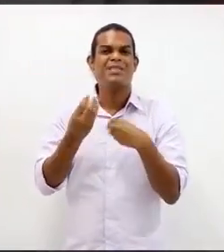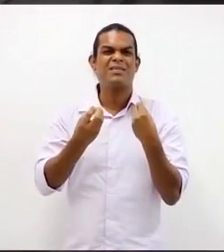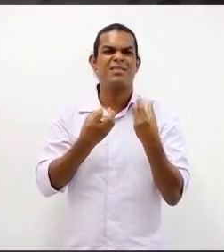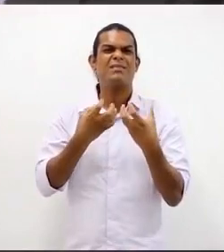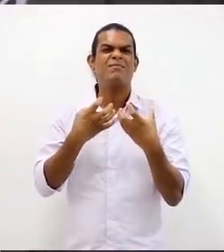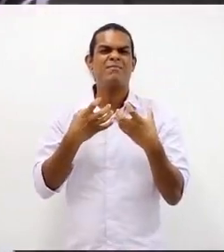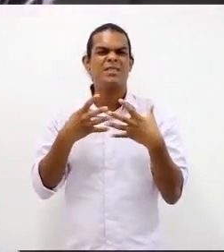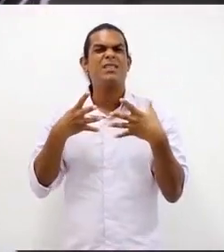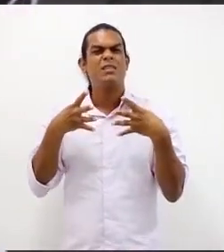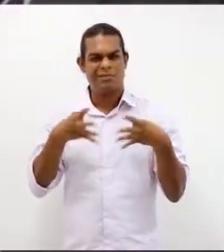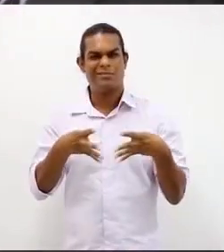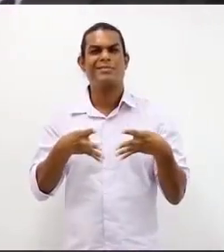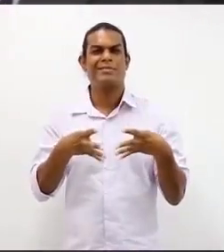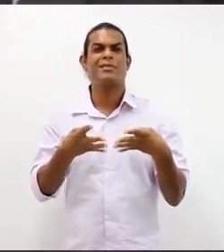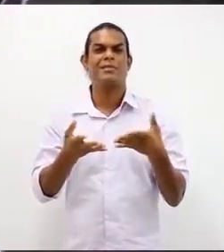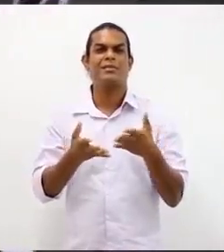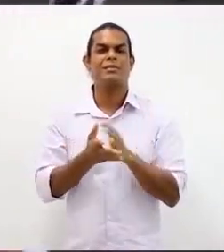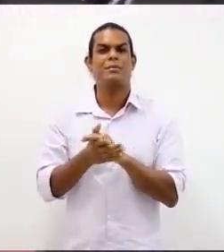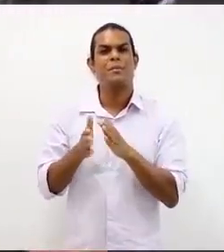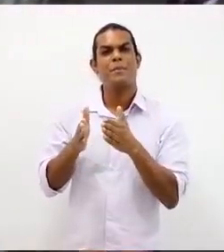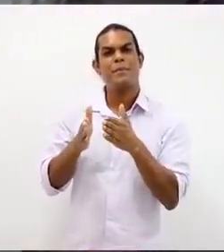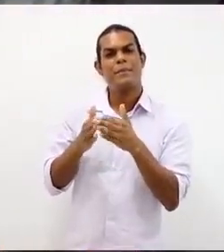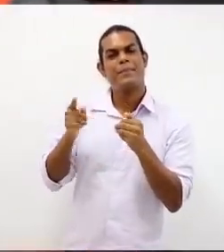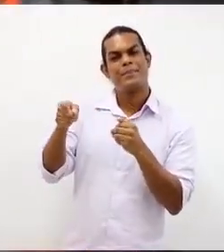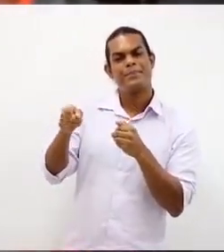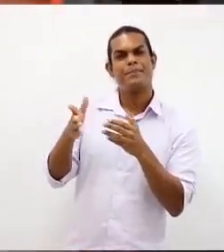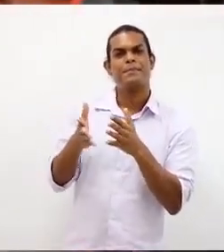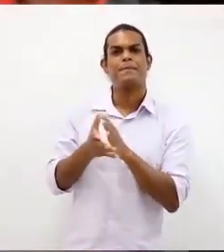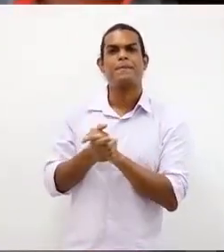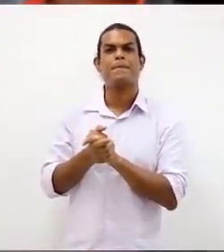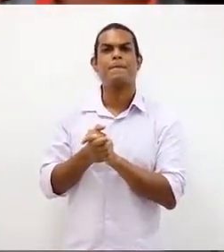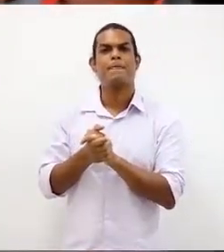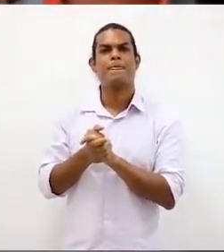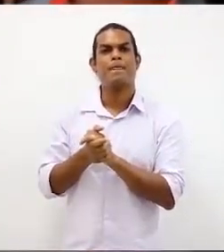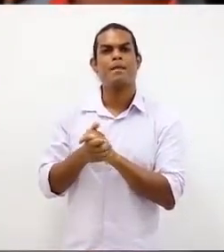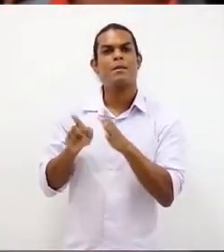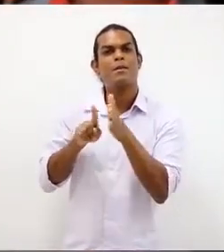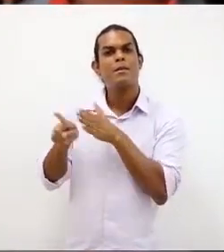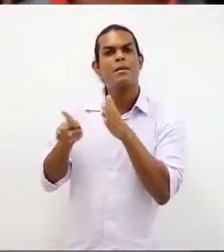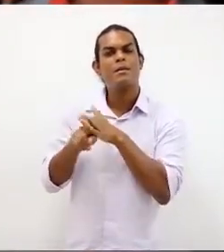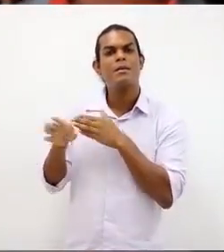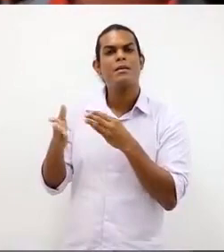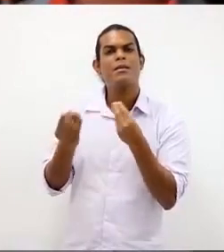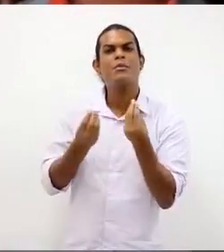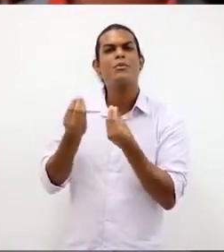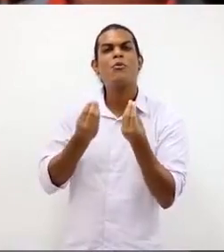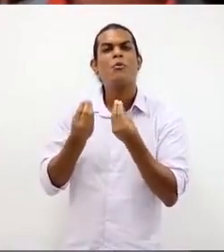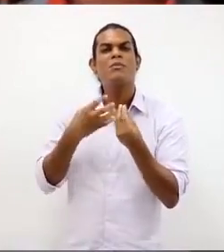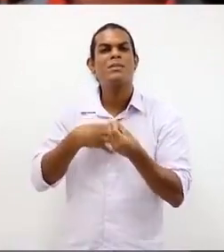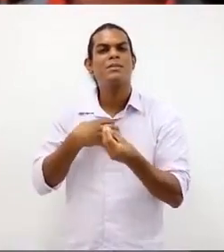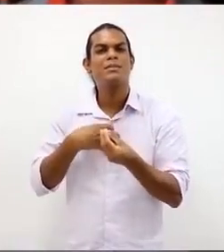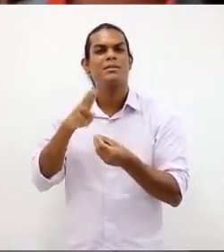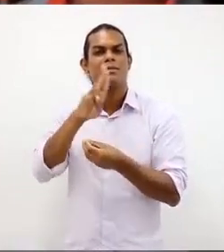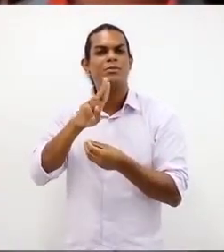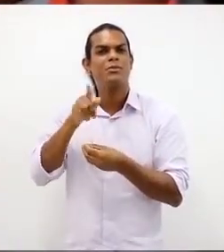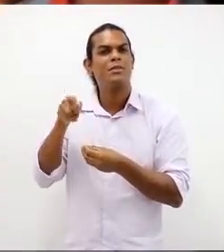com essa proteção desse individual? Ela protege o meu ouvido, ela é